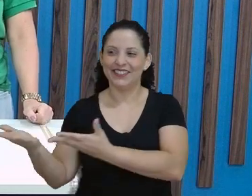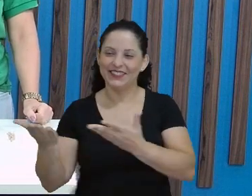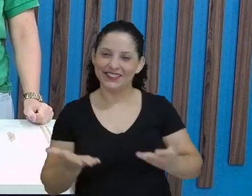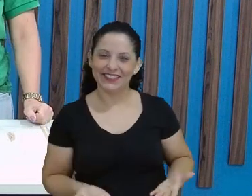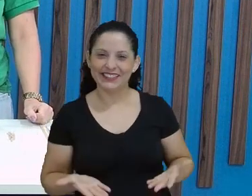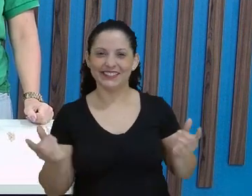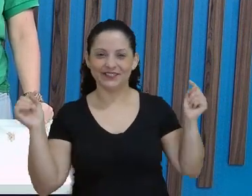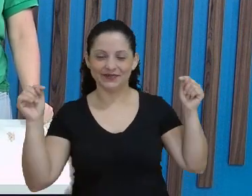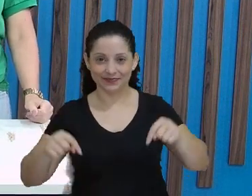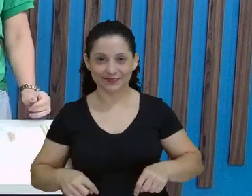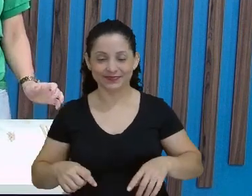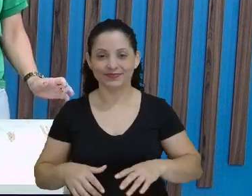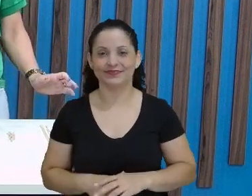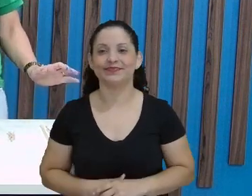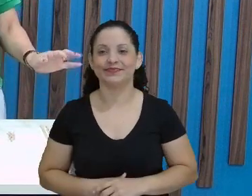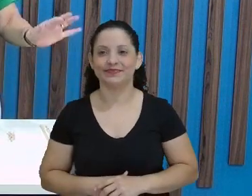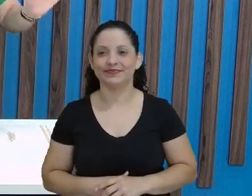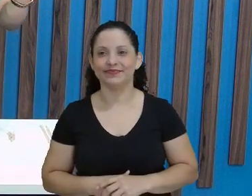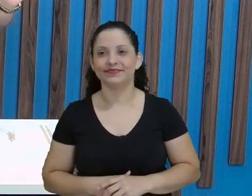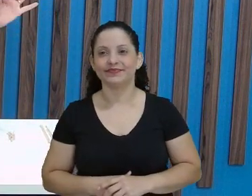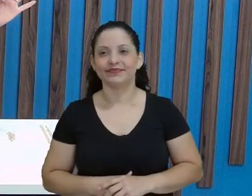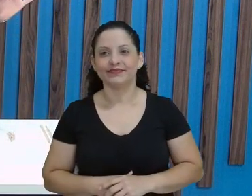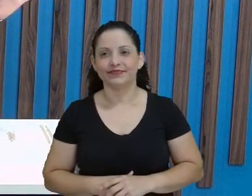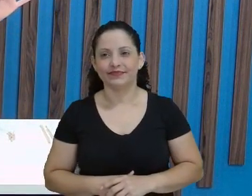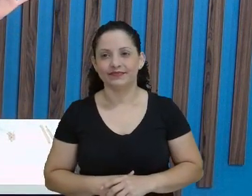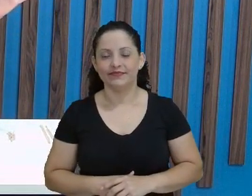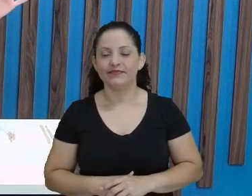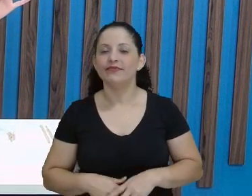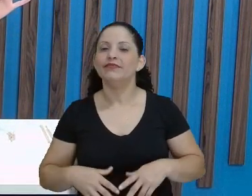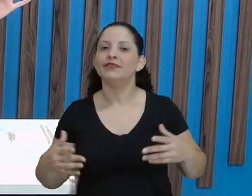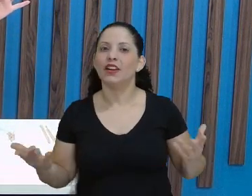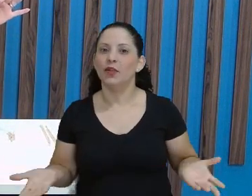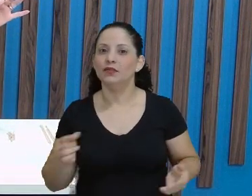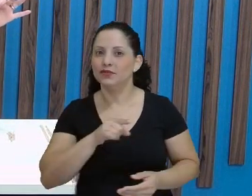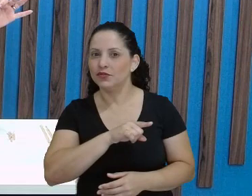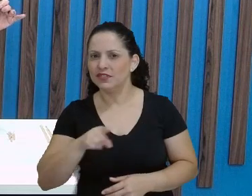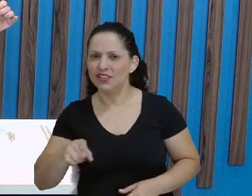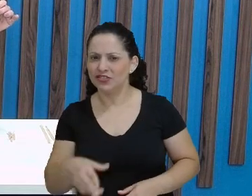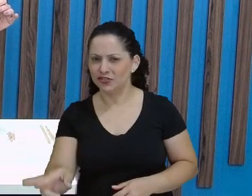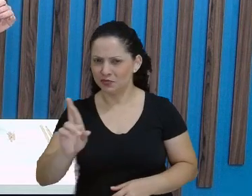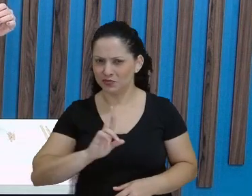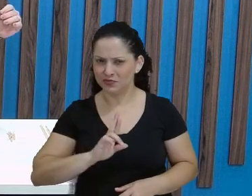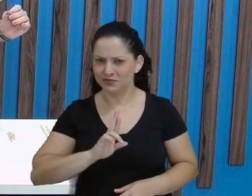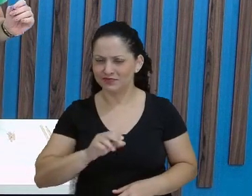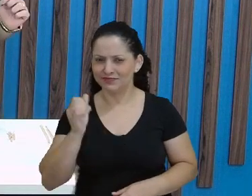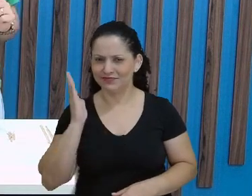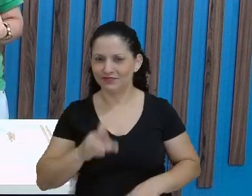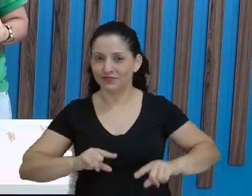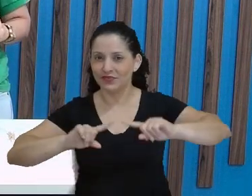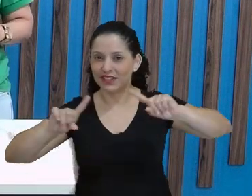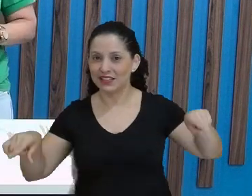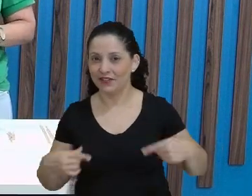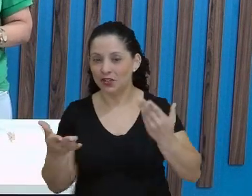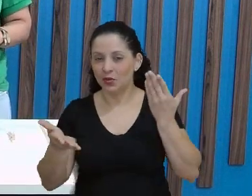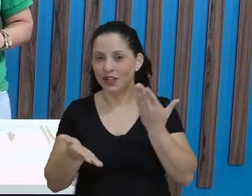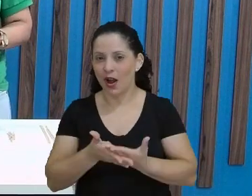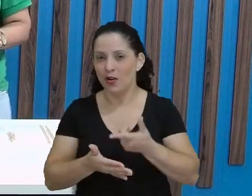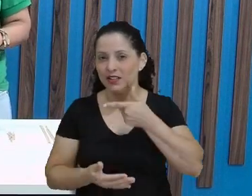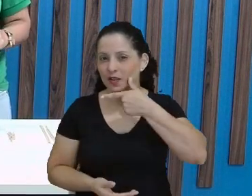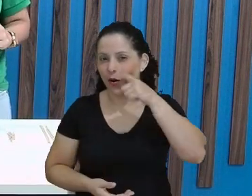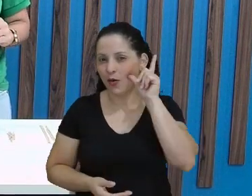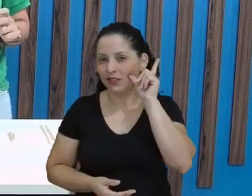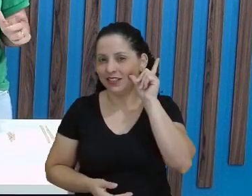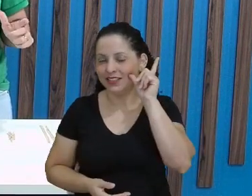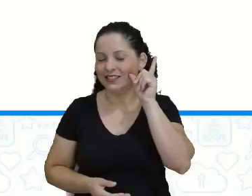bem-vinda, Késia. Bom, será que vocês responderam aí o desafio da aula de